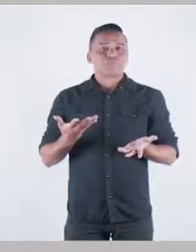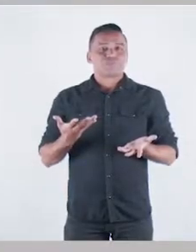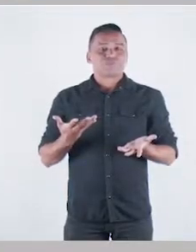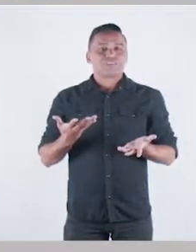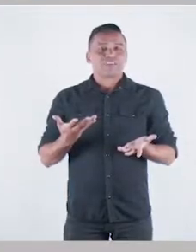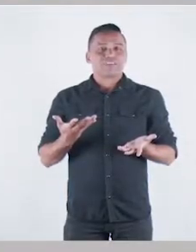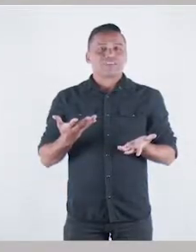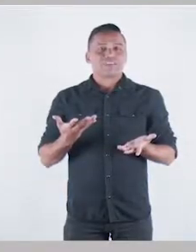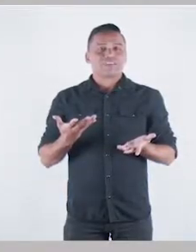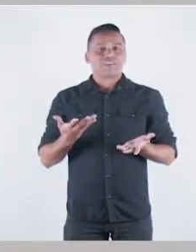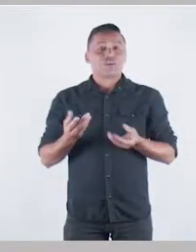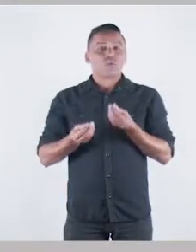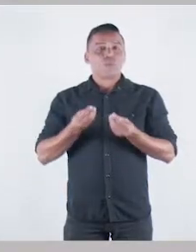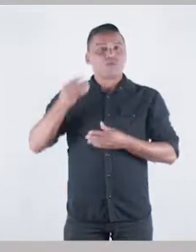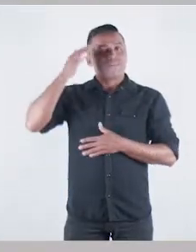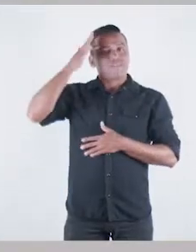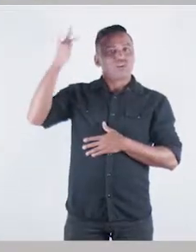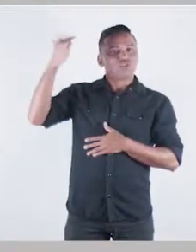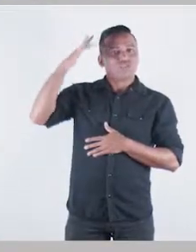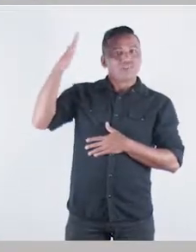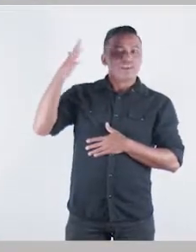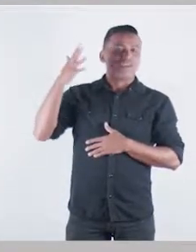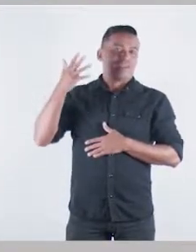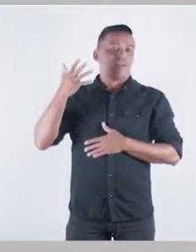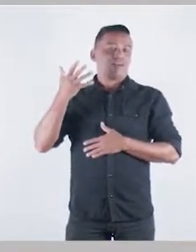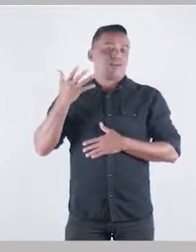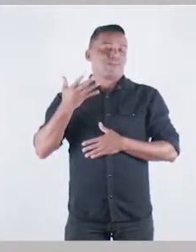sobre a filosofia e outros bichos,